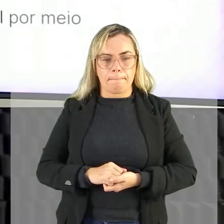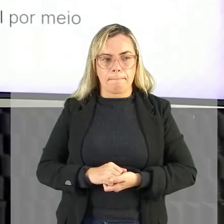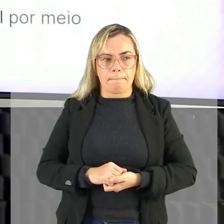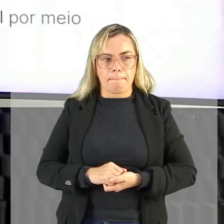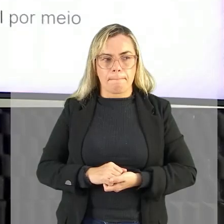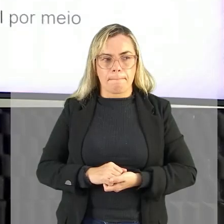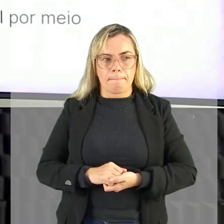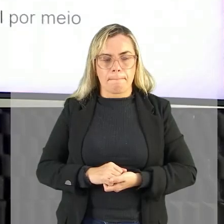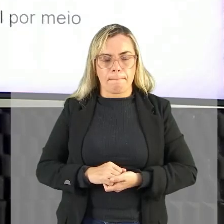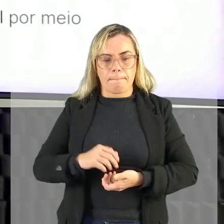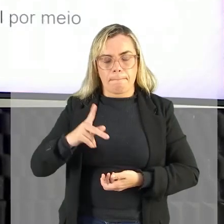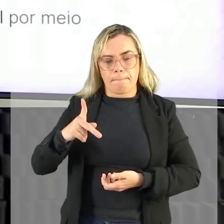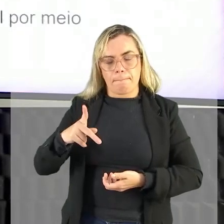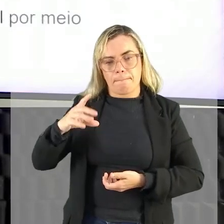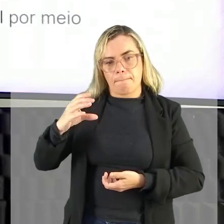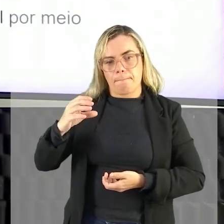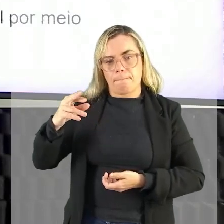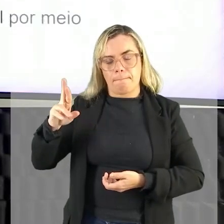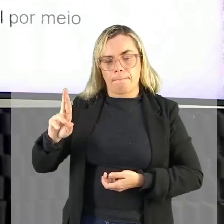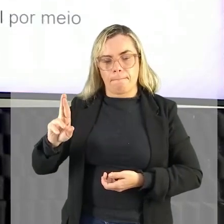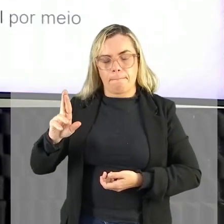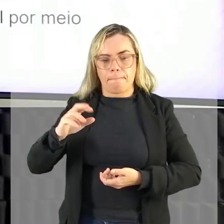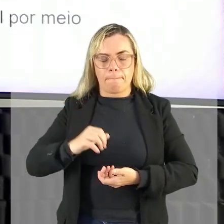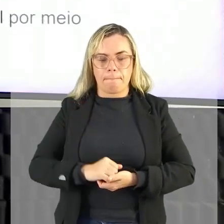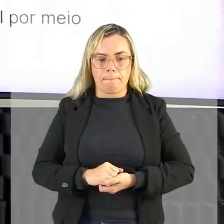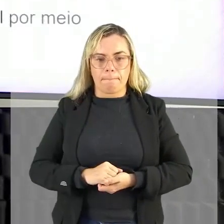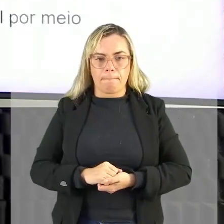Então, a PCR,